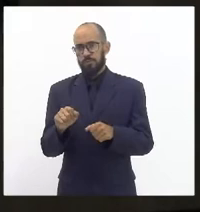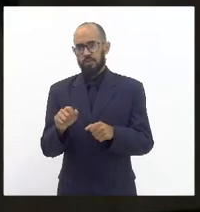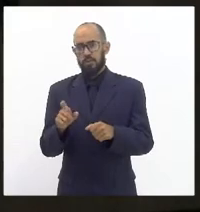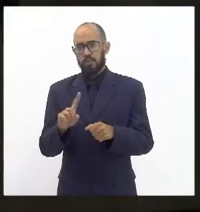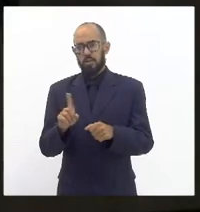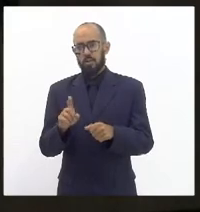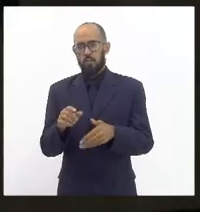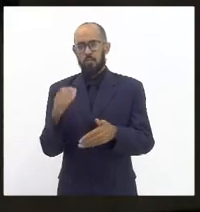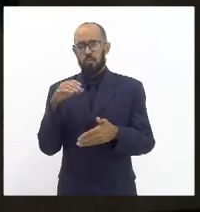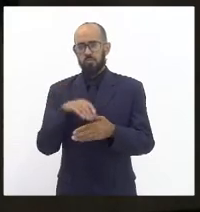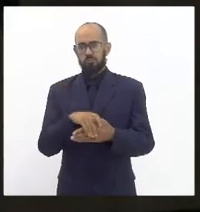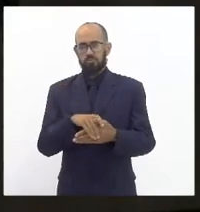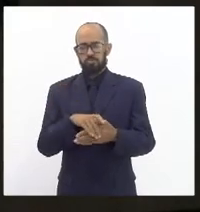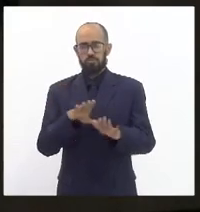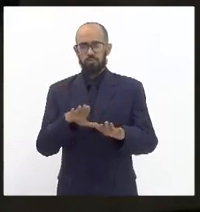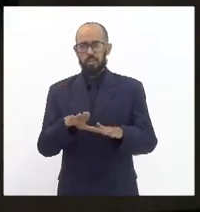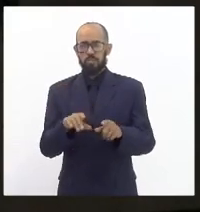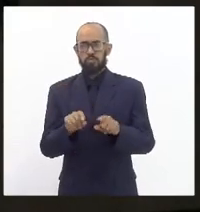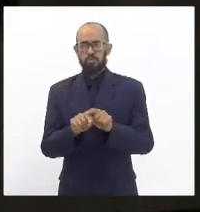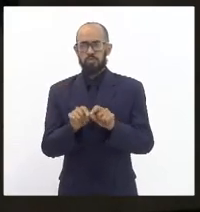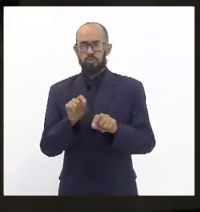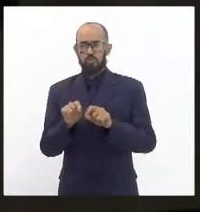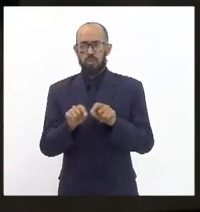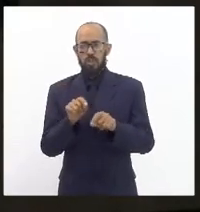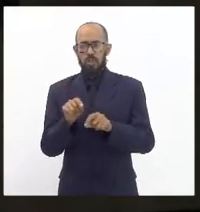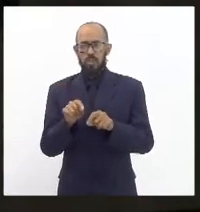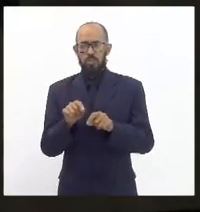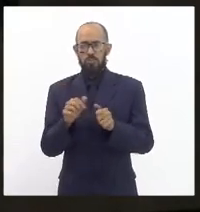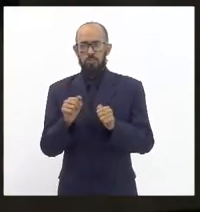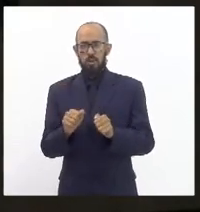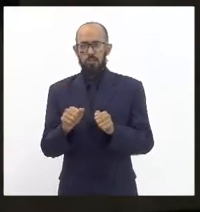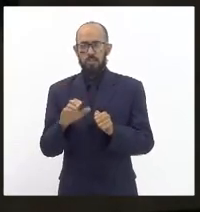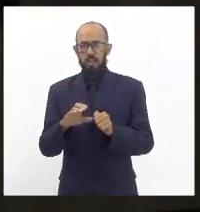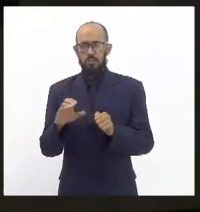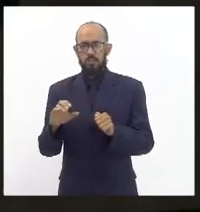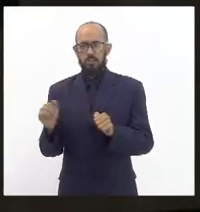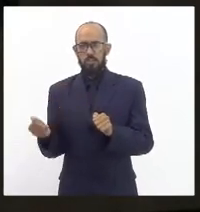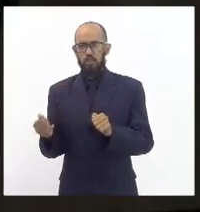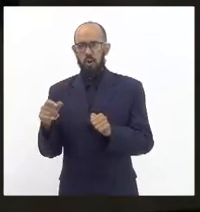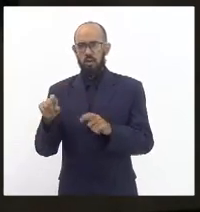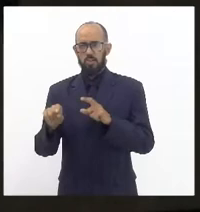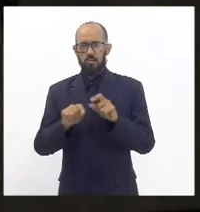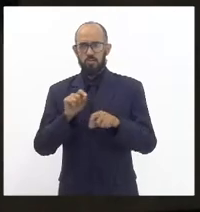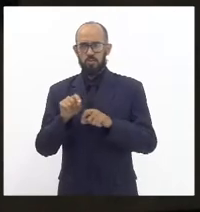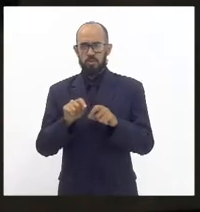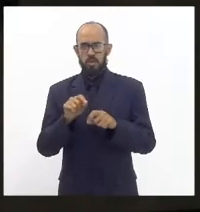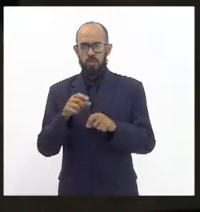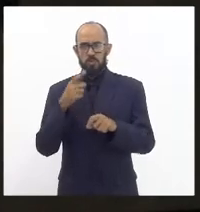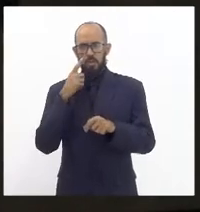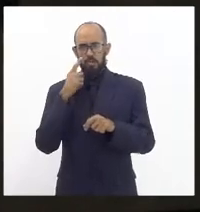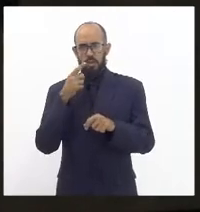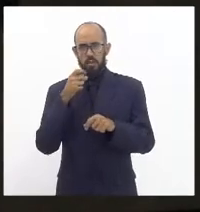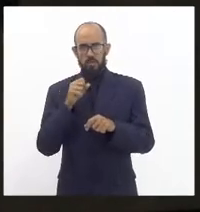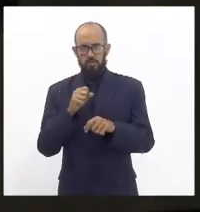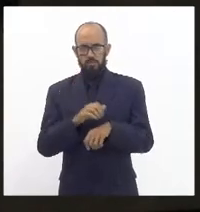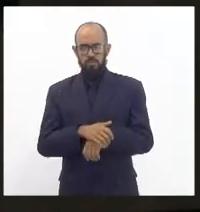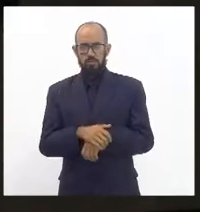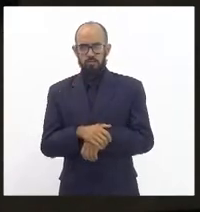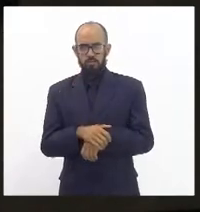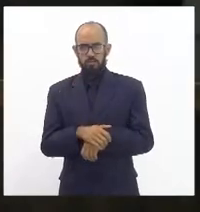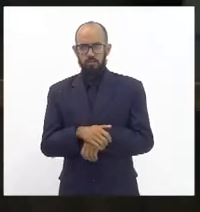anexação que vossa excelência pudesse remeter ao seu CJ para ver se nós CJ presidência